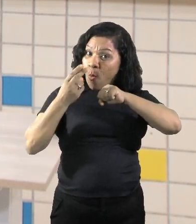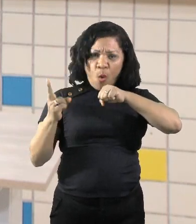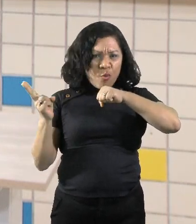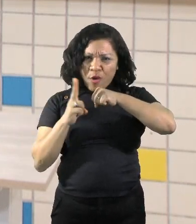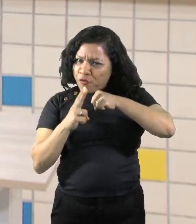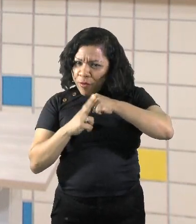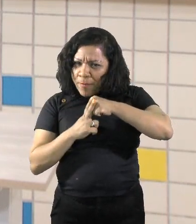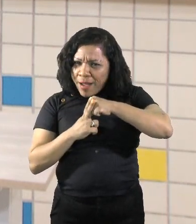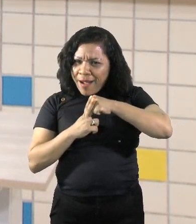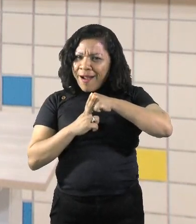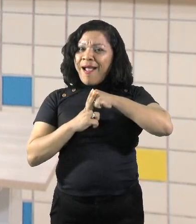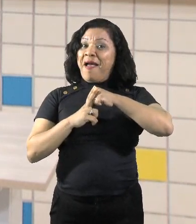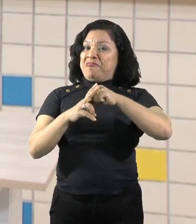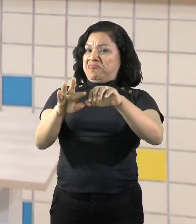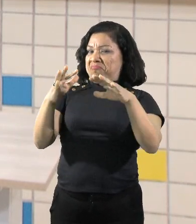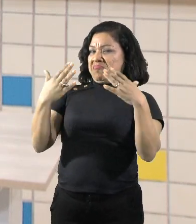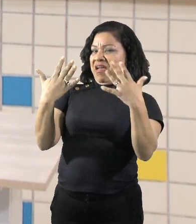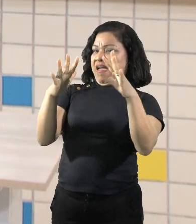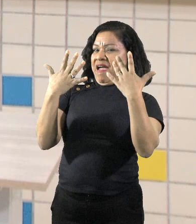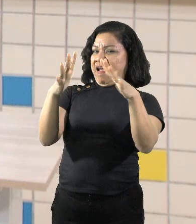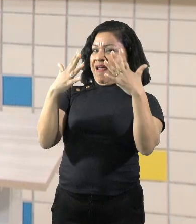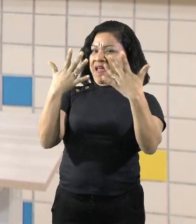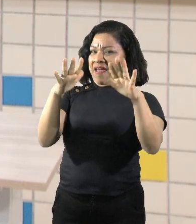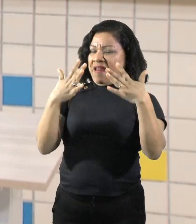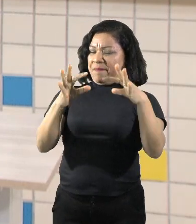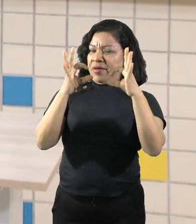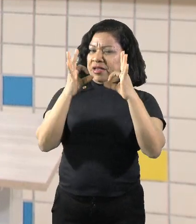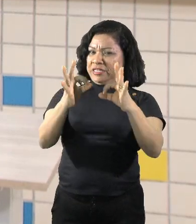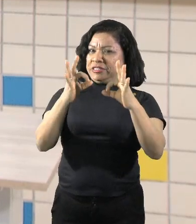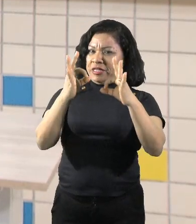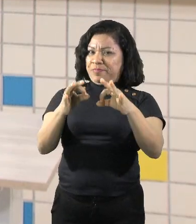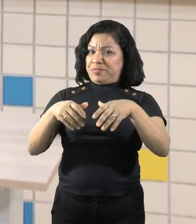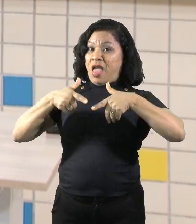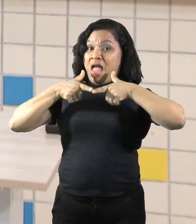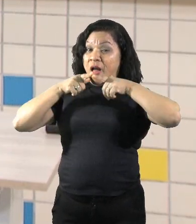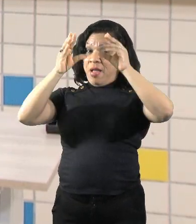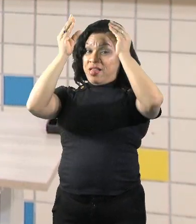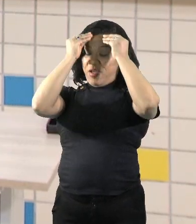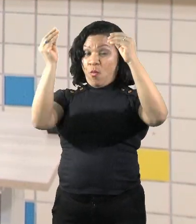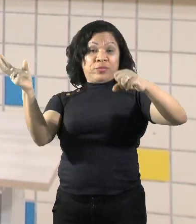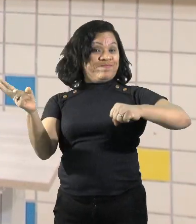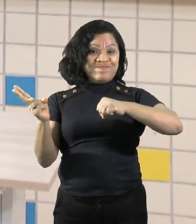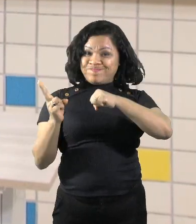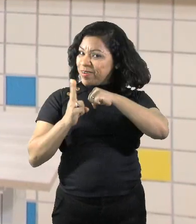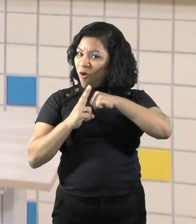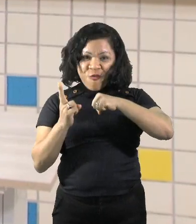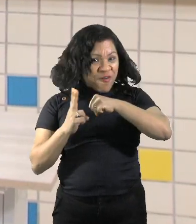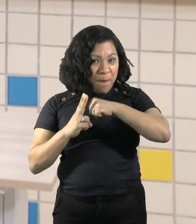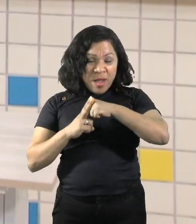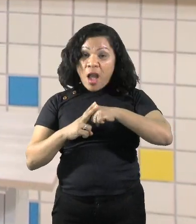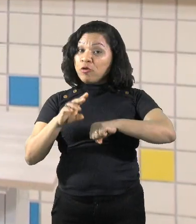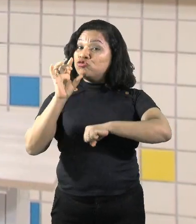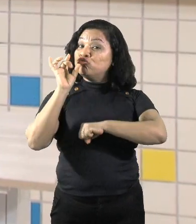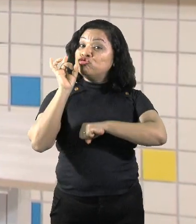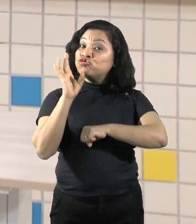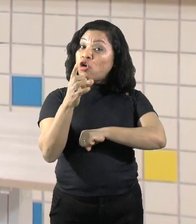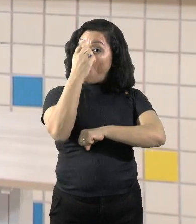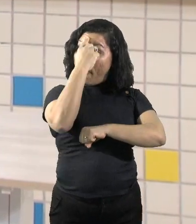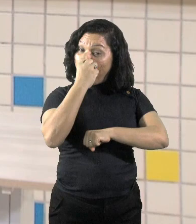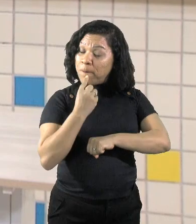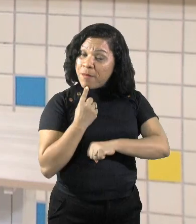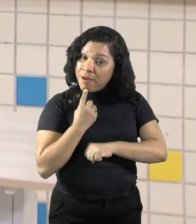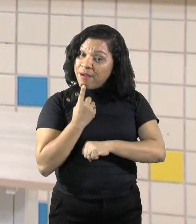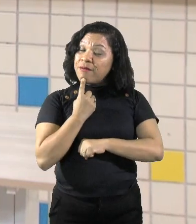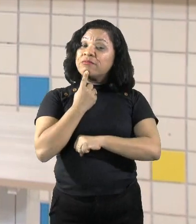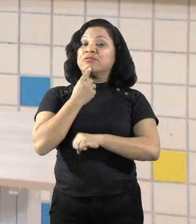Parabéns para você que falou que é uma linguagem não verbal. Só aparece uma imagem. Essa seria uma